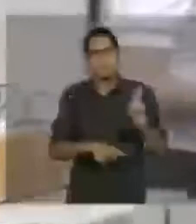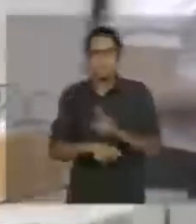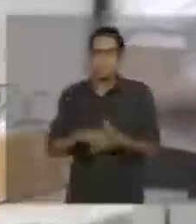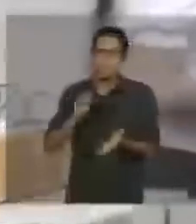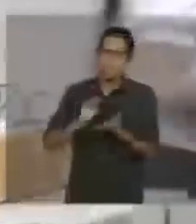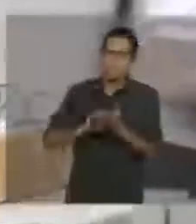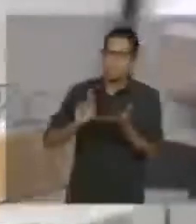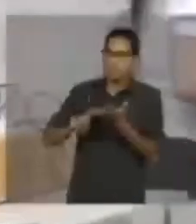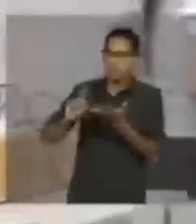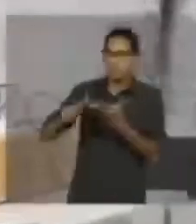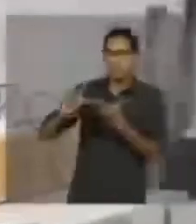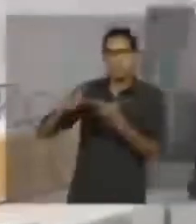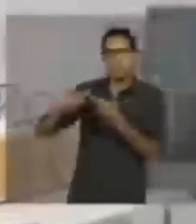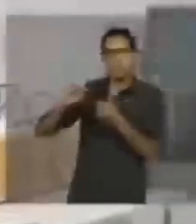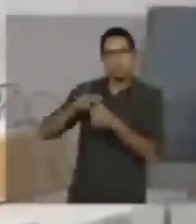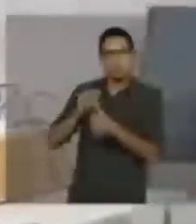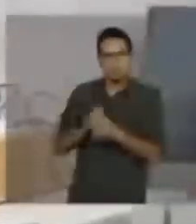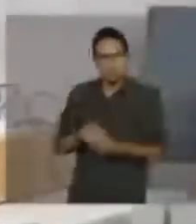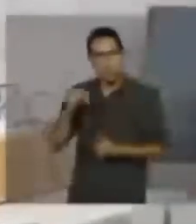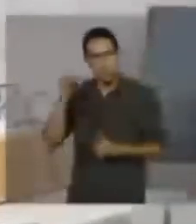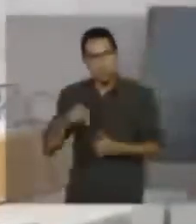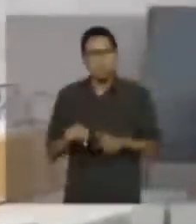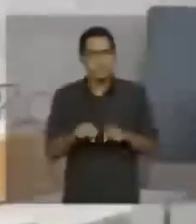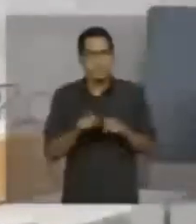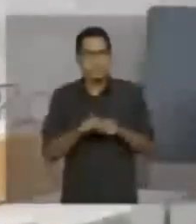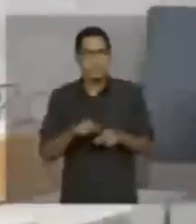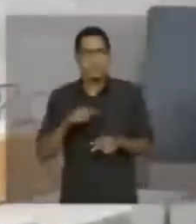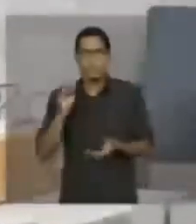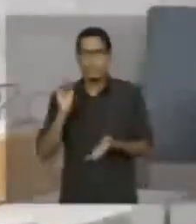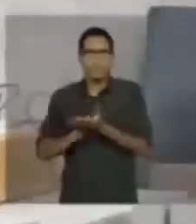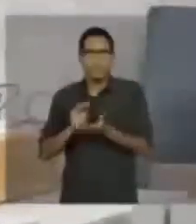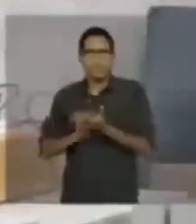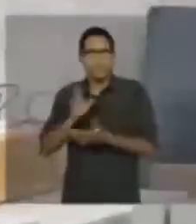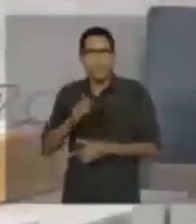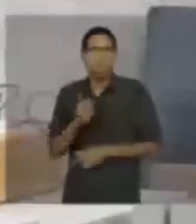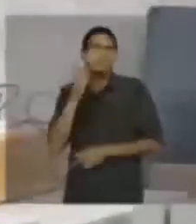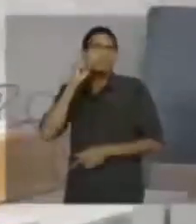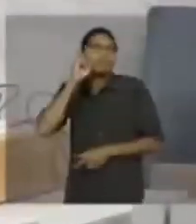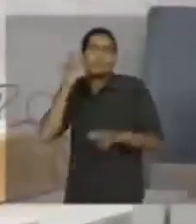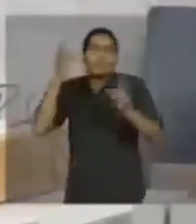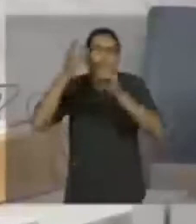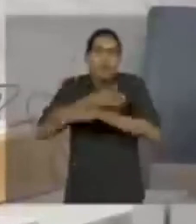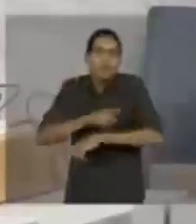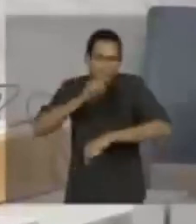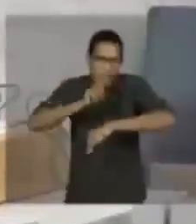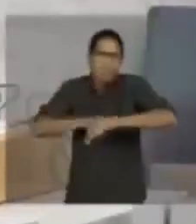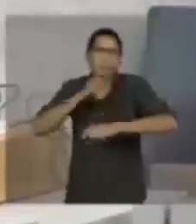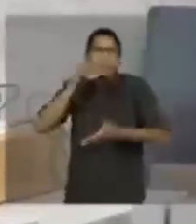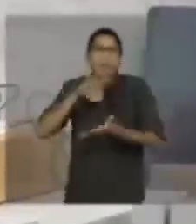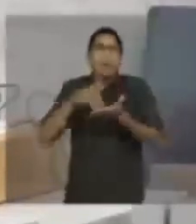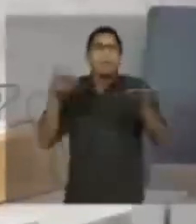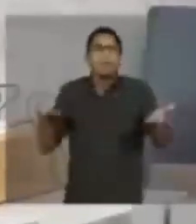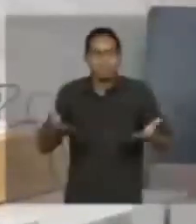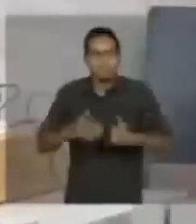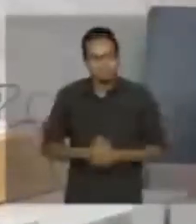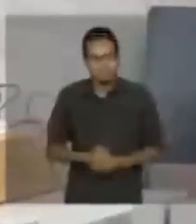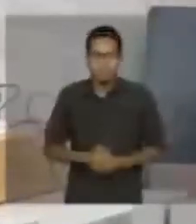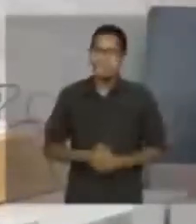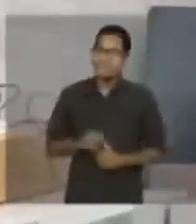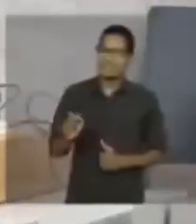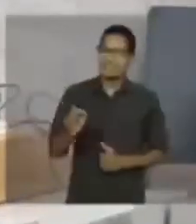falta isso, isso, isso e aquilo. Quando vem essa resposta, faltam 24 horas para concluir o processo. Então, a gente